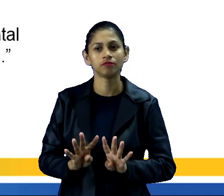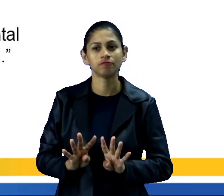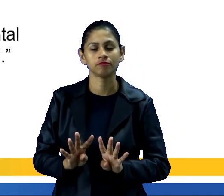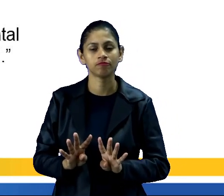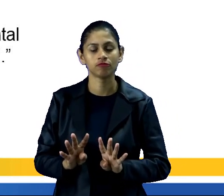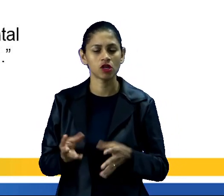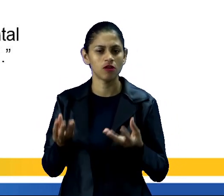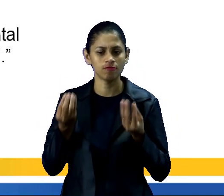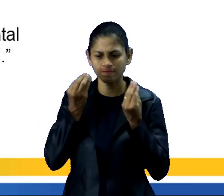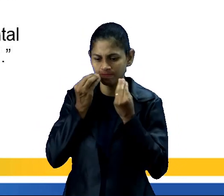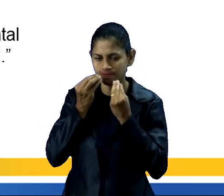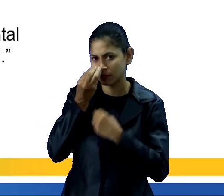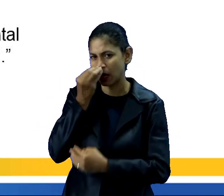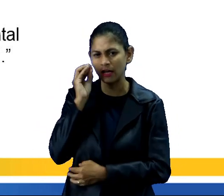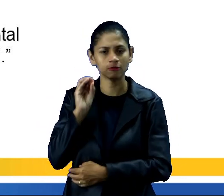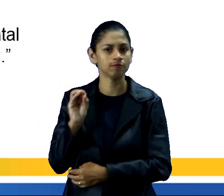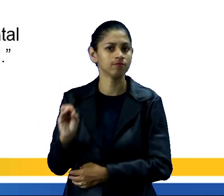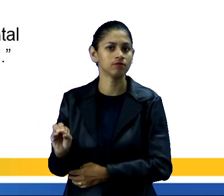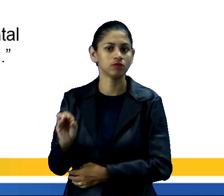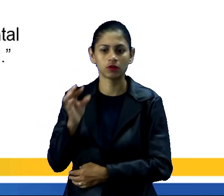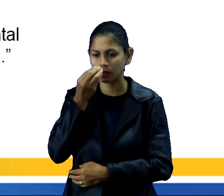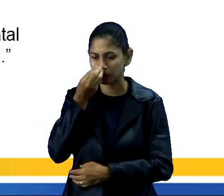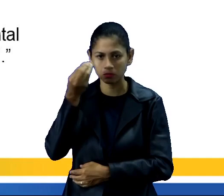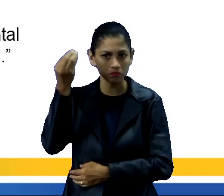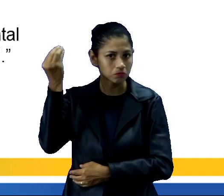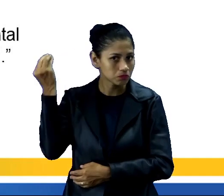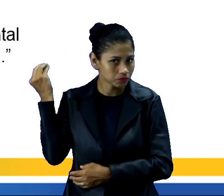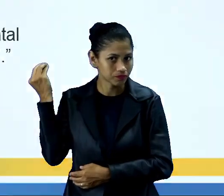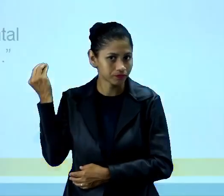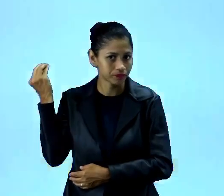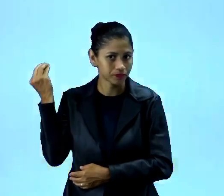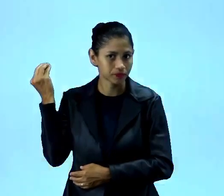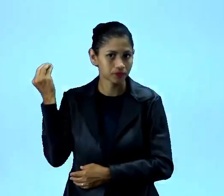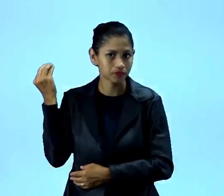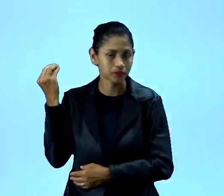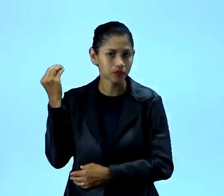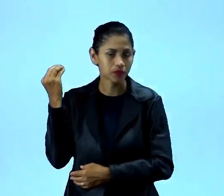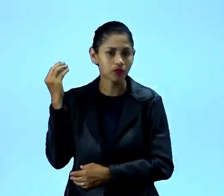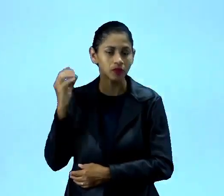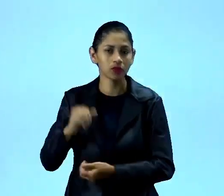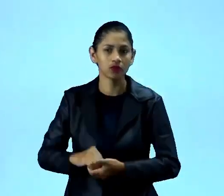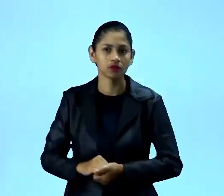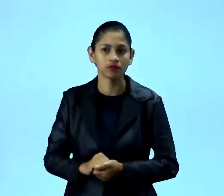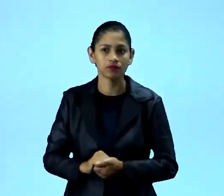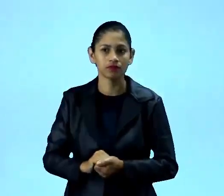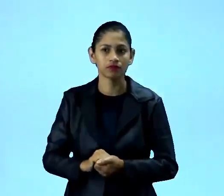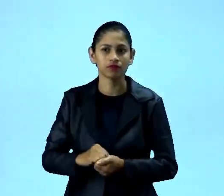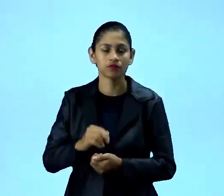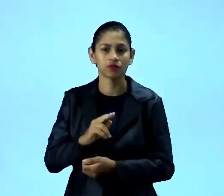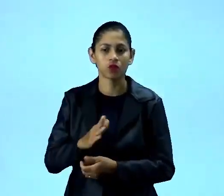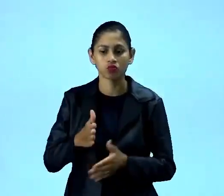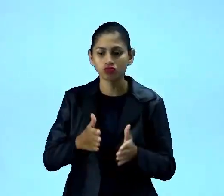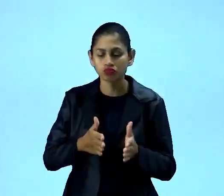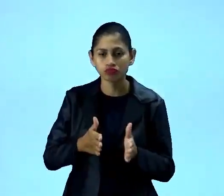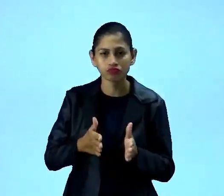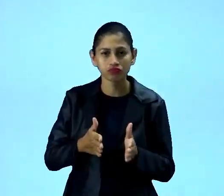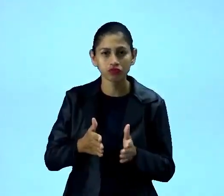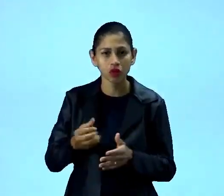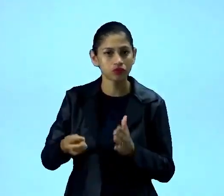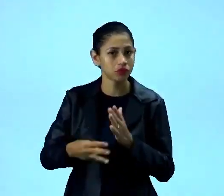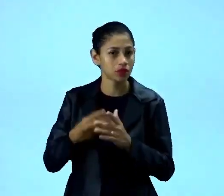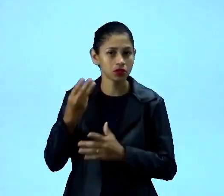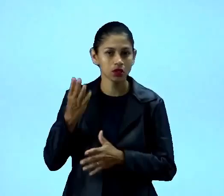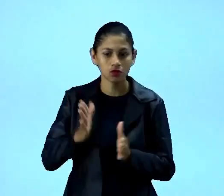Eles rejeitavam, né, o que a direita tradicional da época também chamava ali de terceiro caminho.